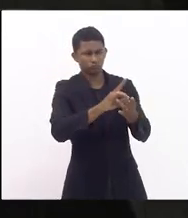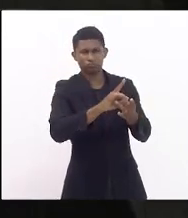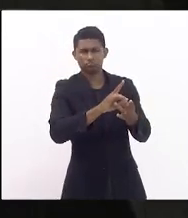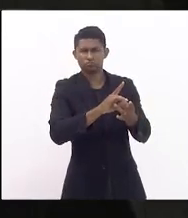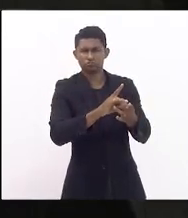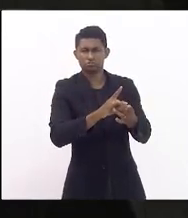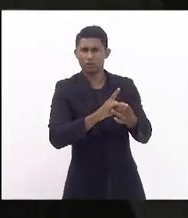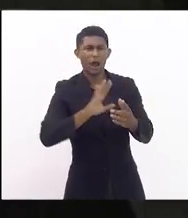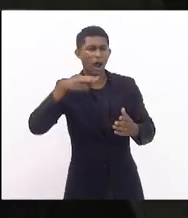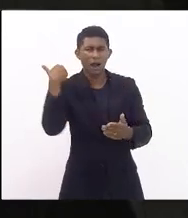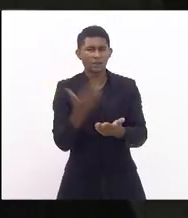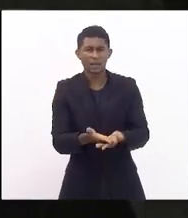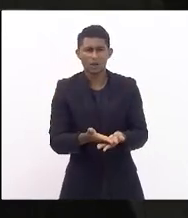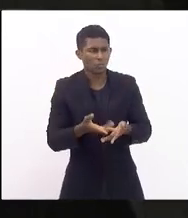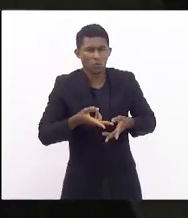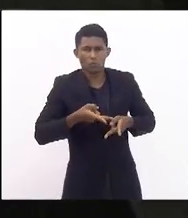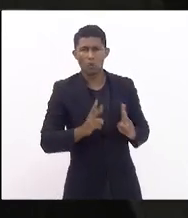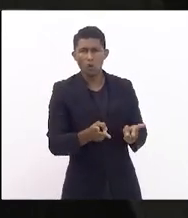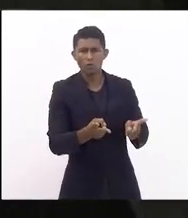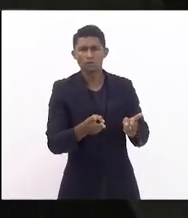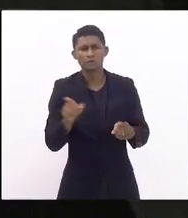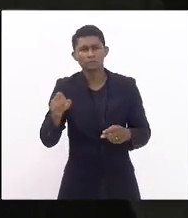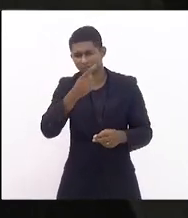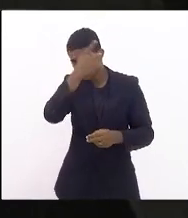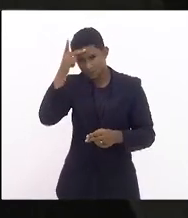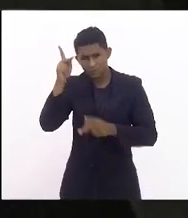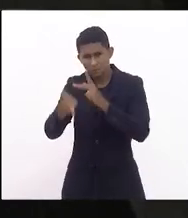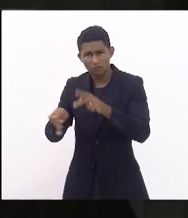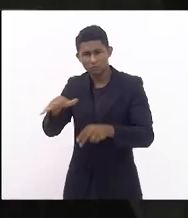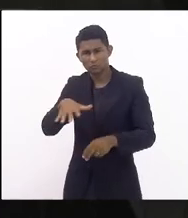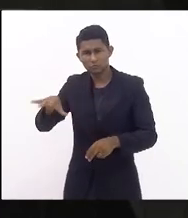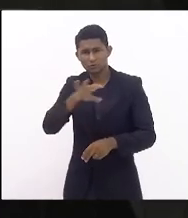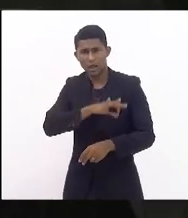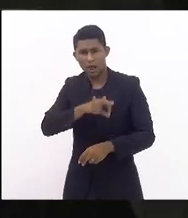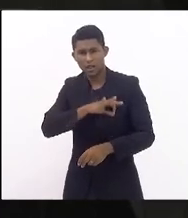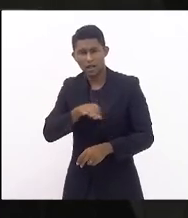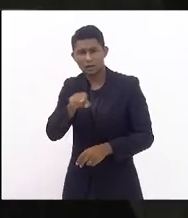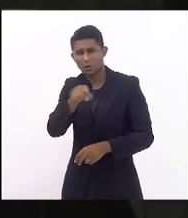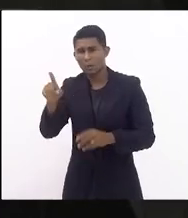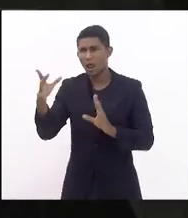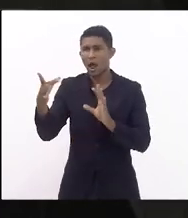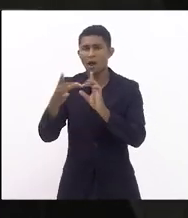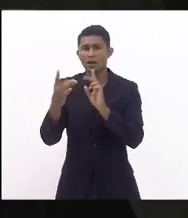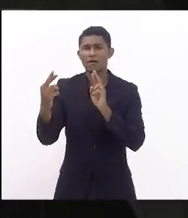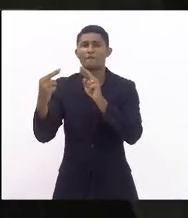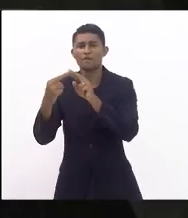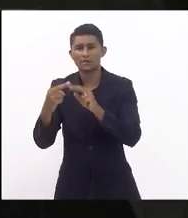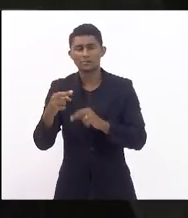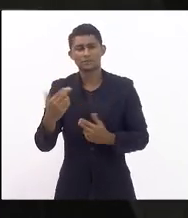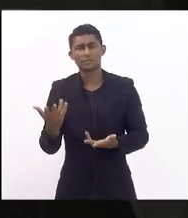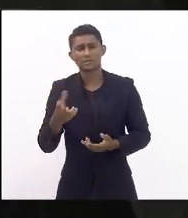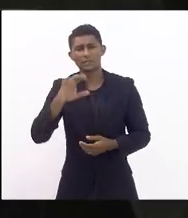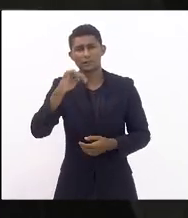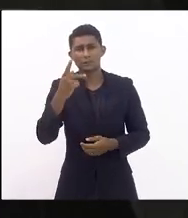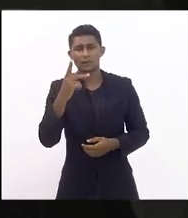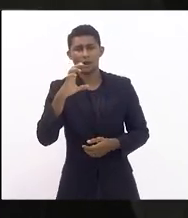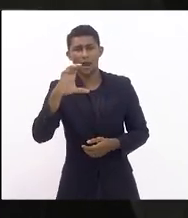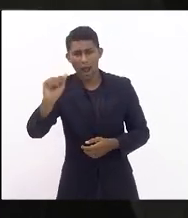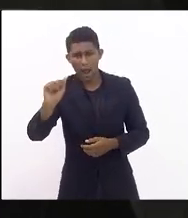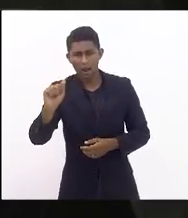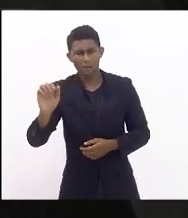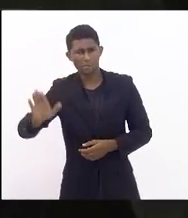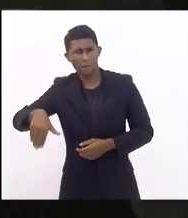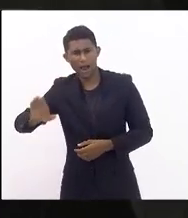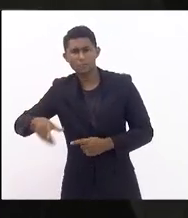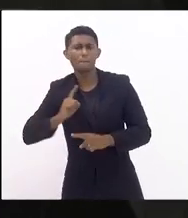sendo regulada pelo IGPM, enquanto os trabalhadores, quando tem alguma revisão no seu salário, se baseia num índice, né, muito mais baixo,